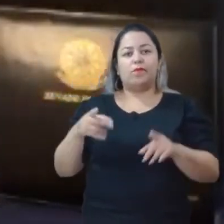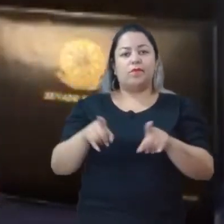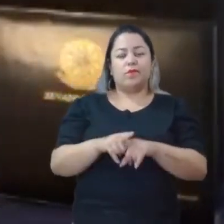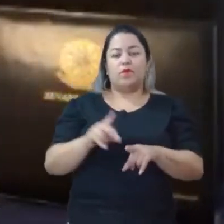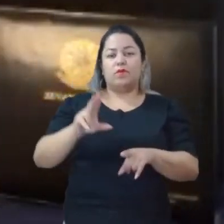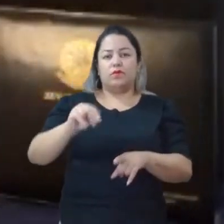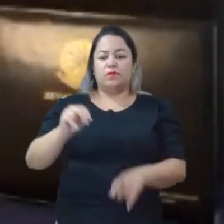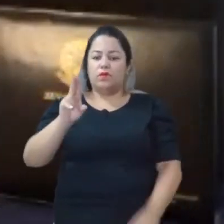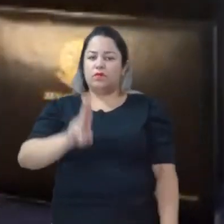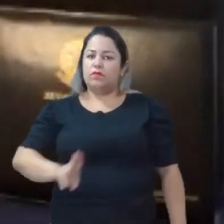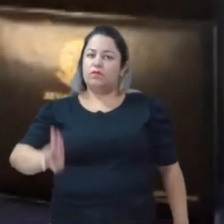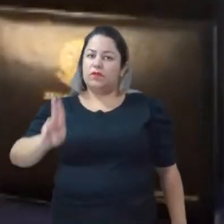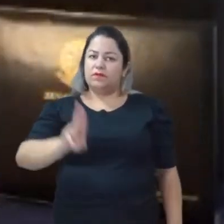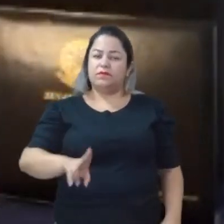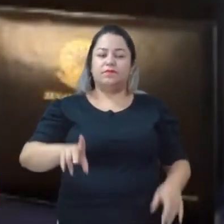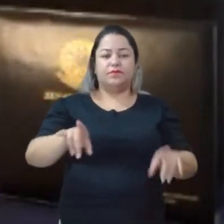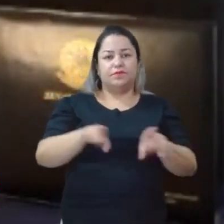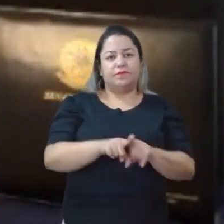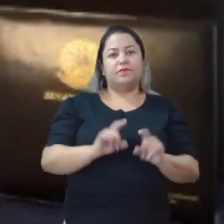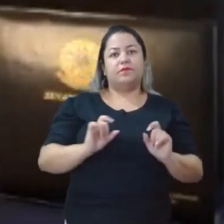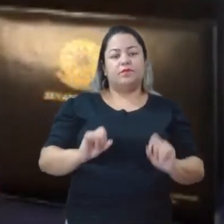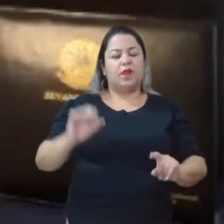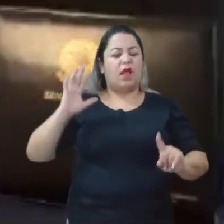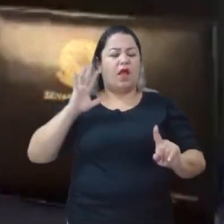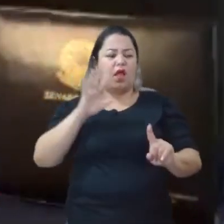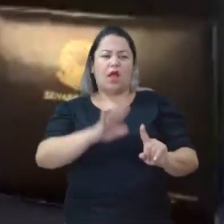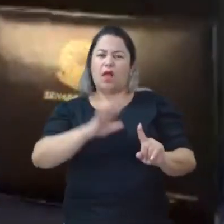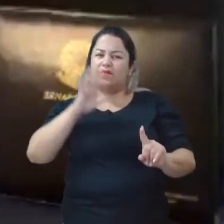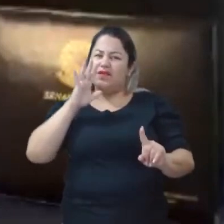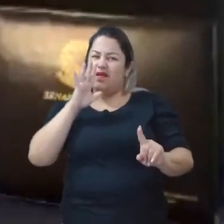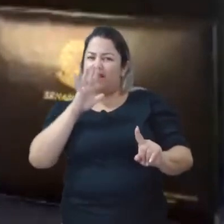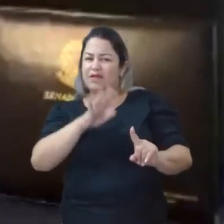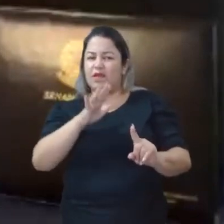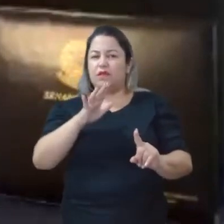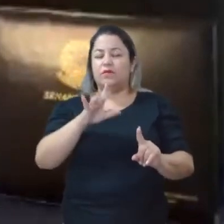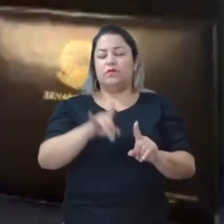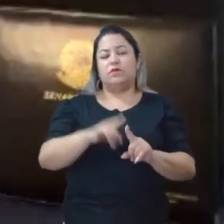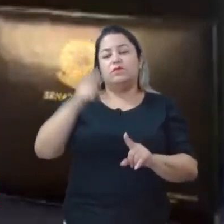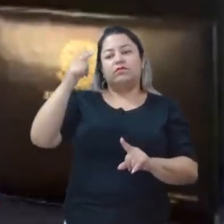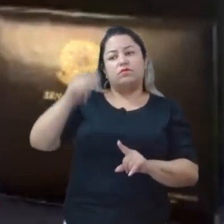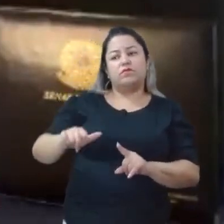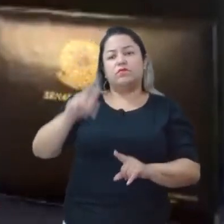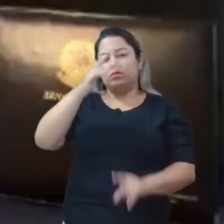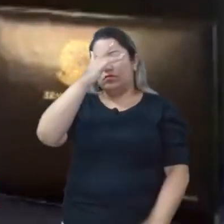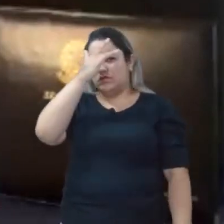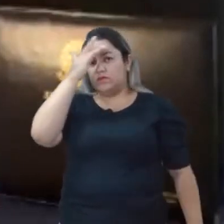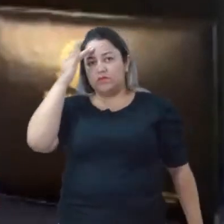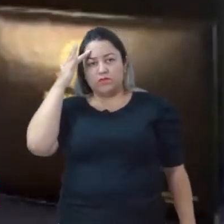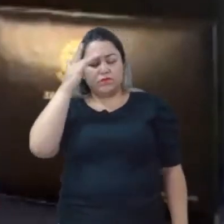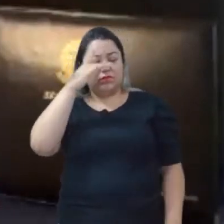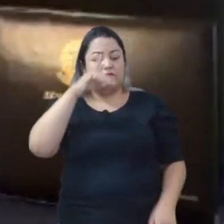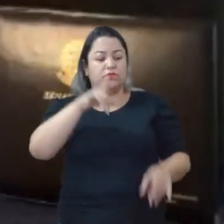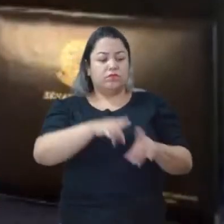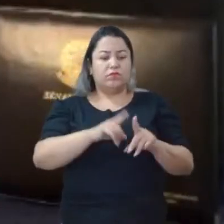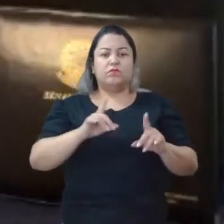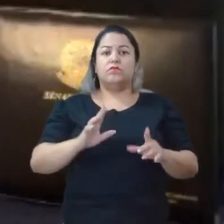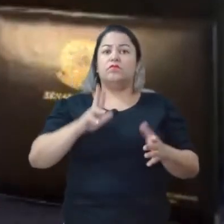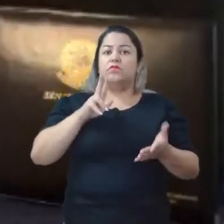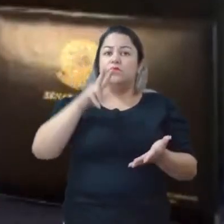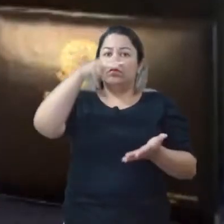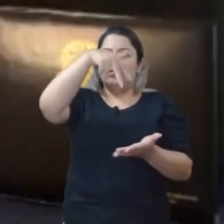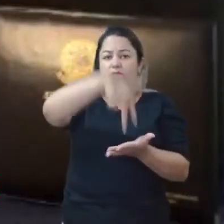usa diretamente o recurso para atacar, atingir o adversário de quem está no comando de uma